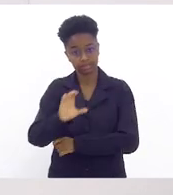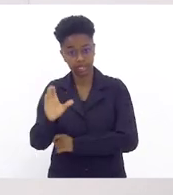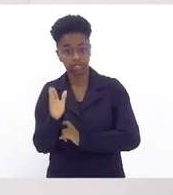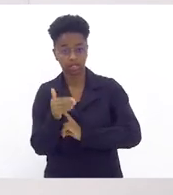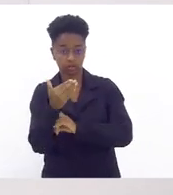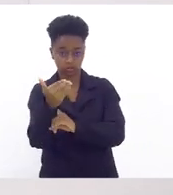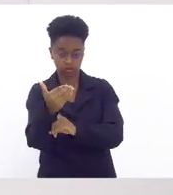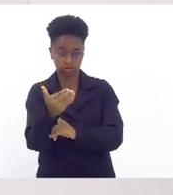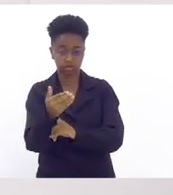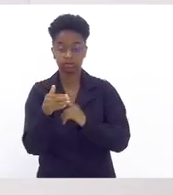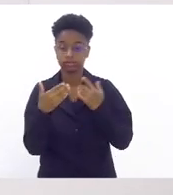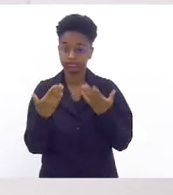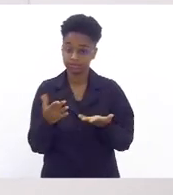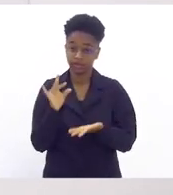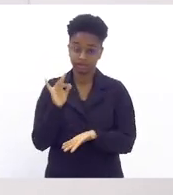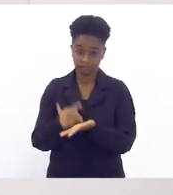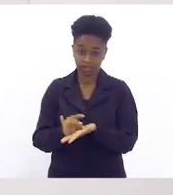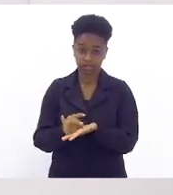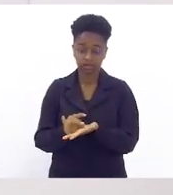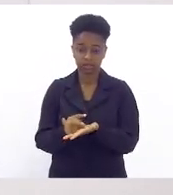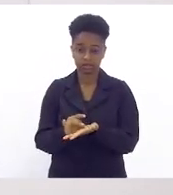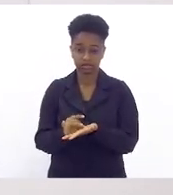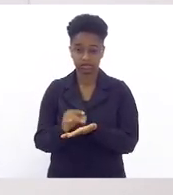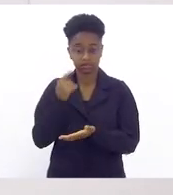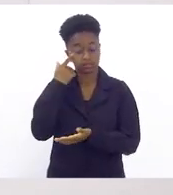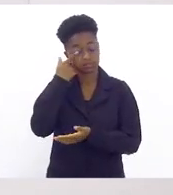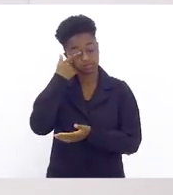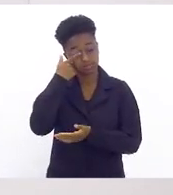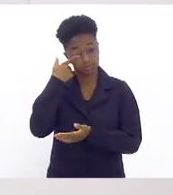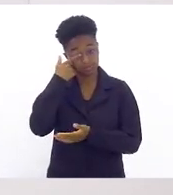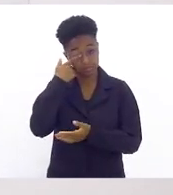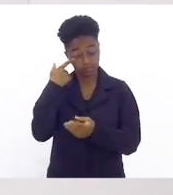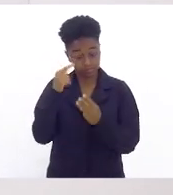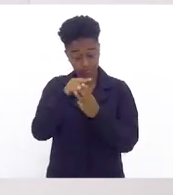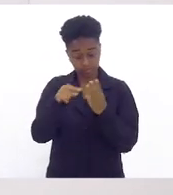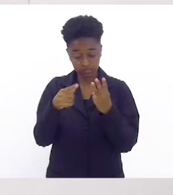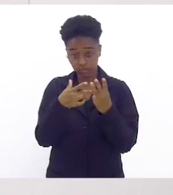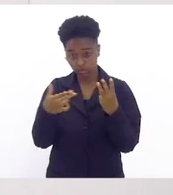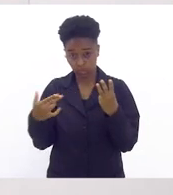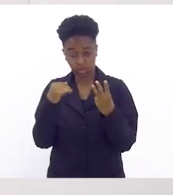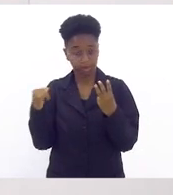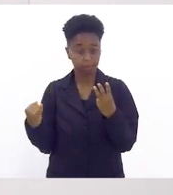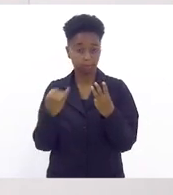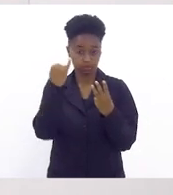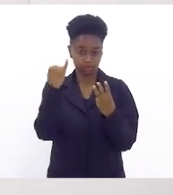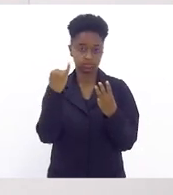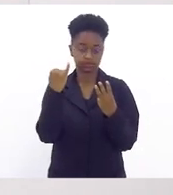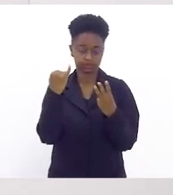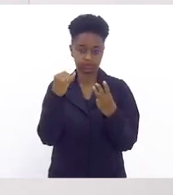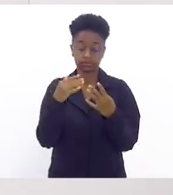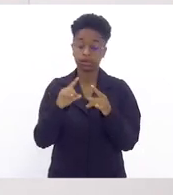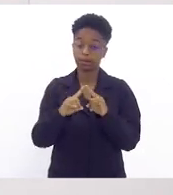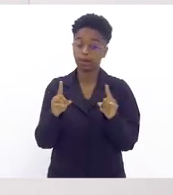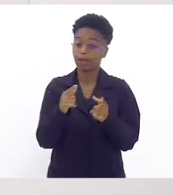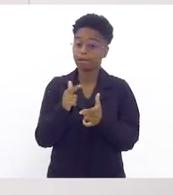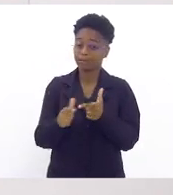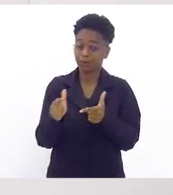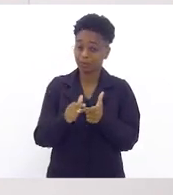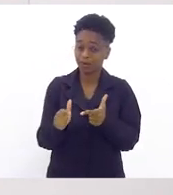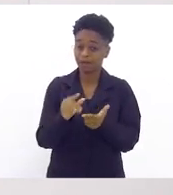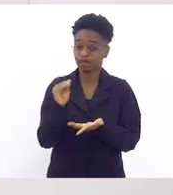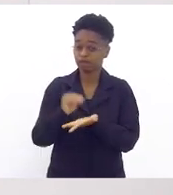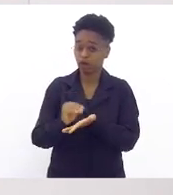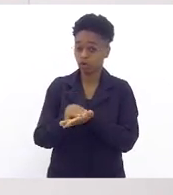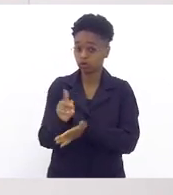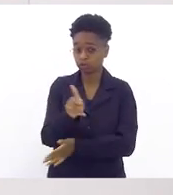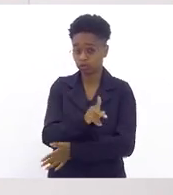Então realmente nós esse triângulo né Ele é importantíssimo o problema de falta de